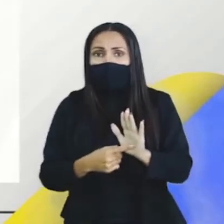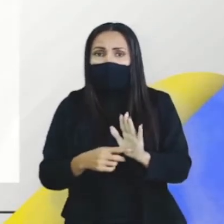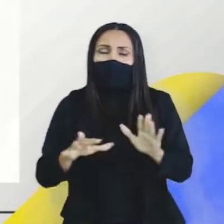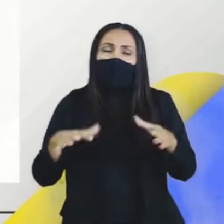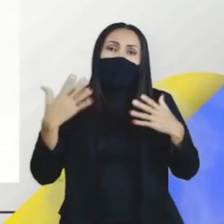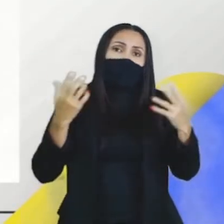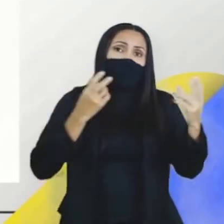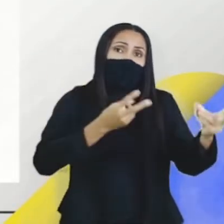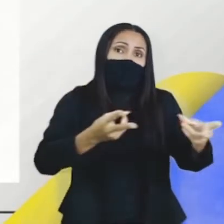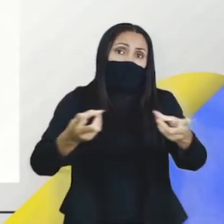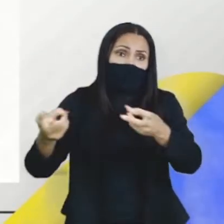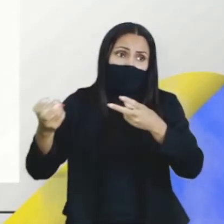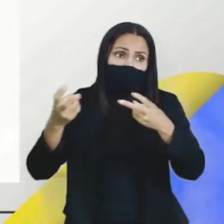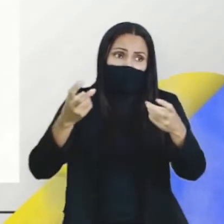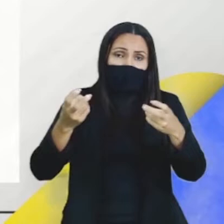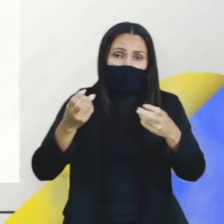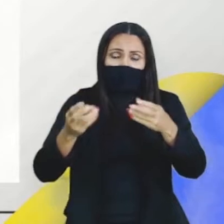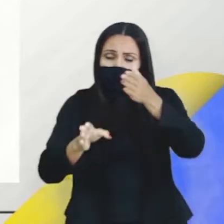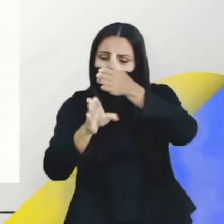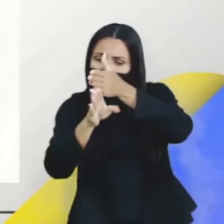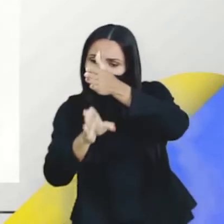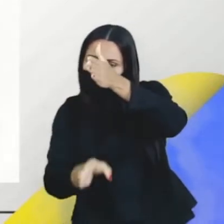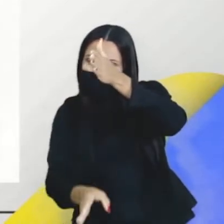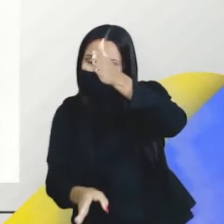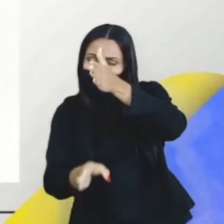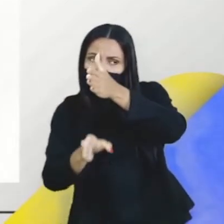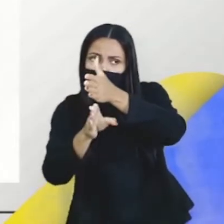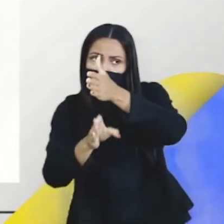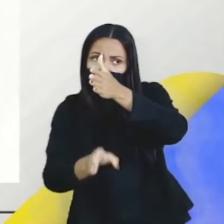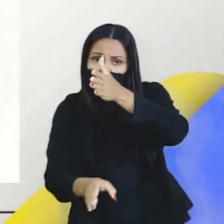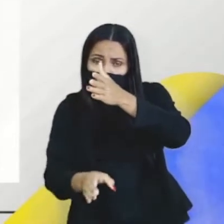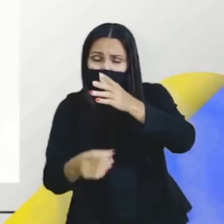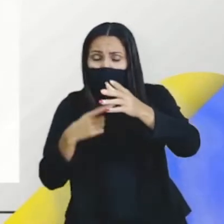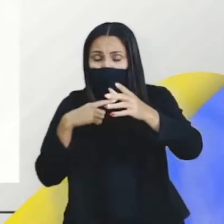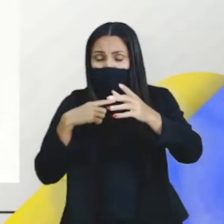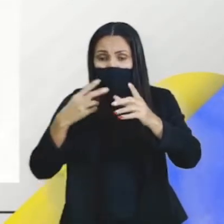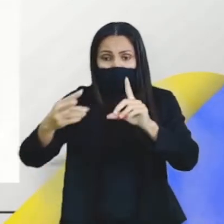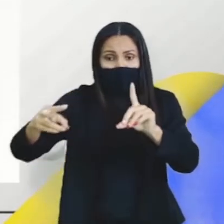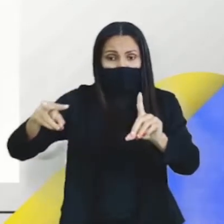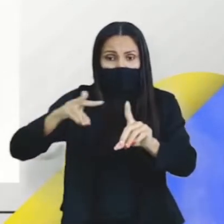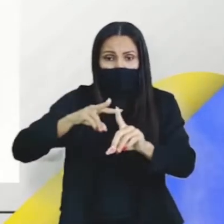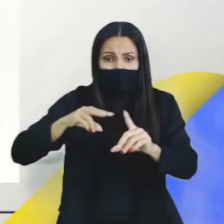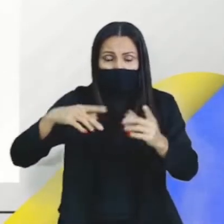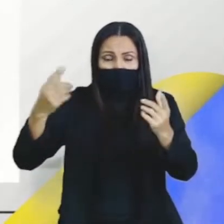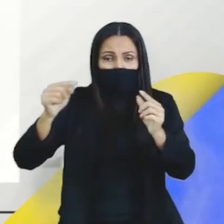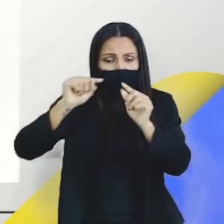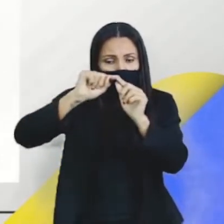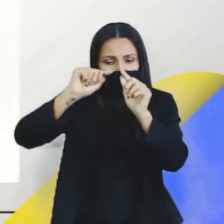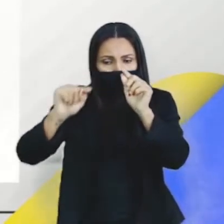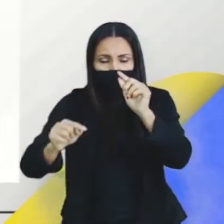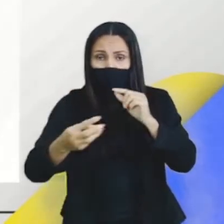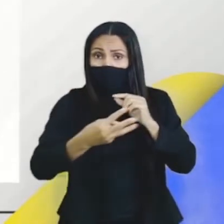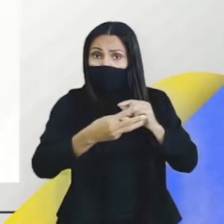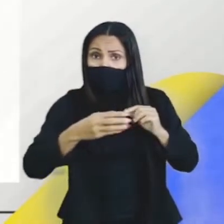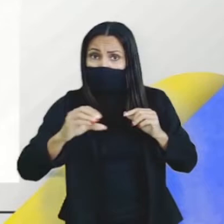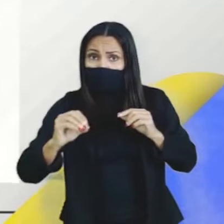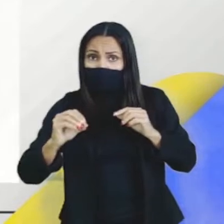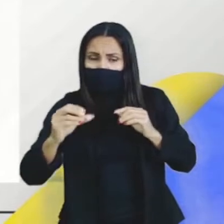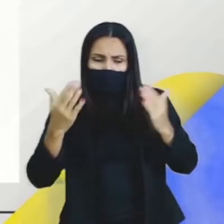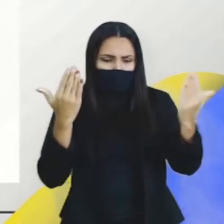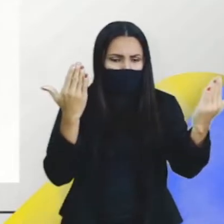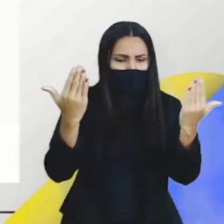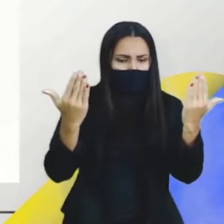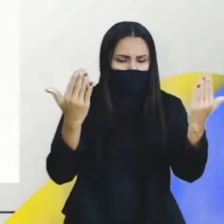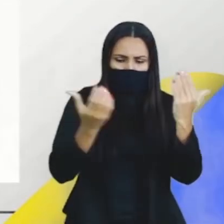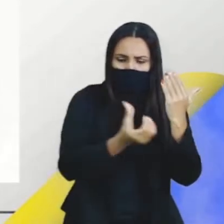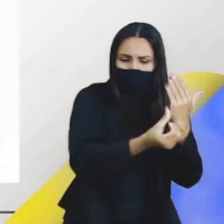percebam que a vista lateral direita, ela está mais evidenciada com o ângulo de 30 do que o ângulo de 60